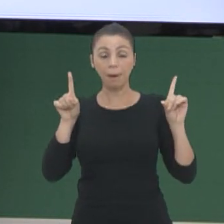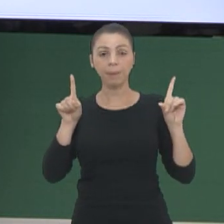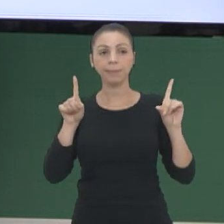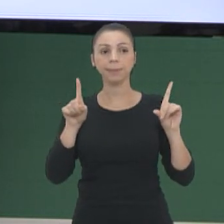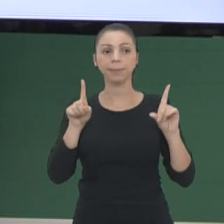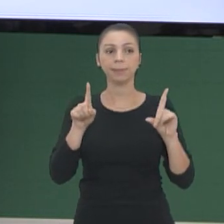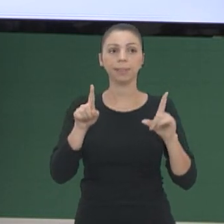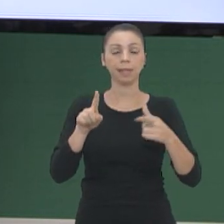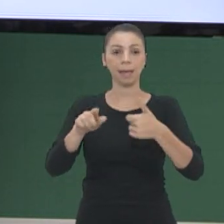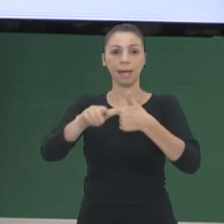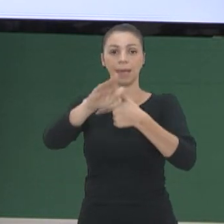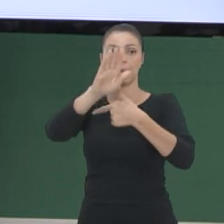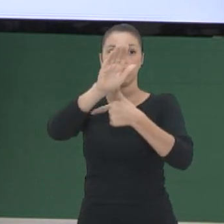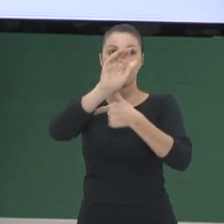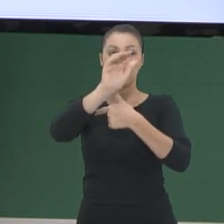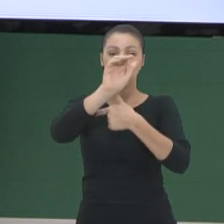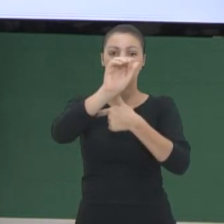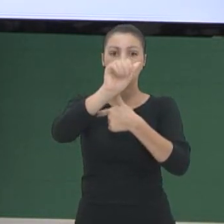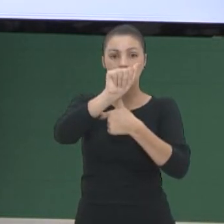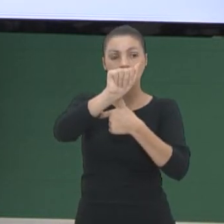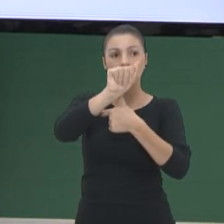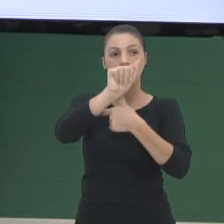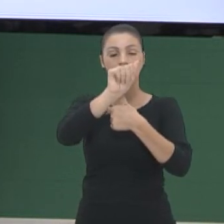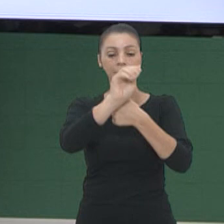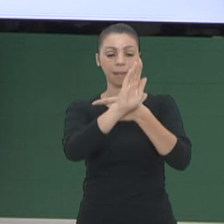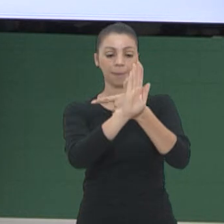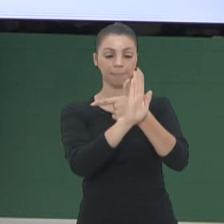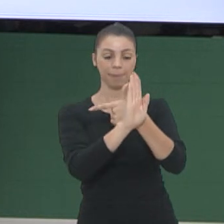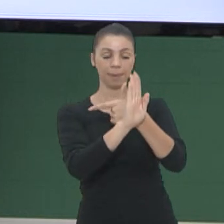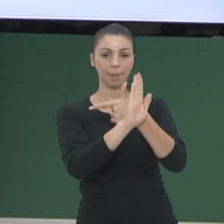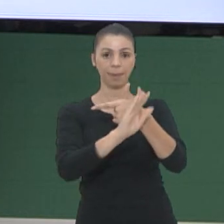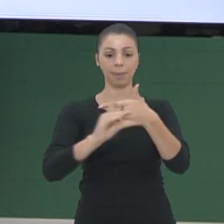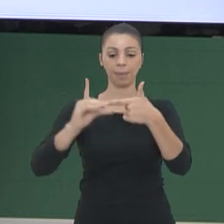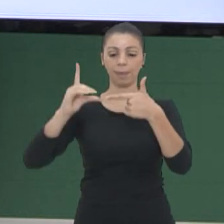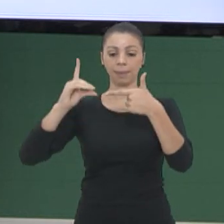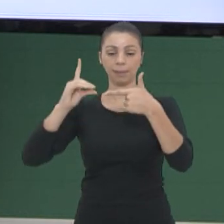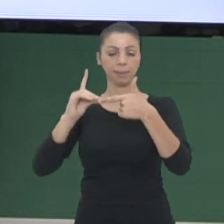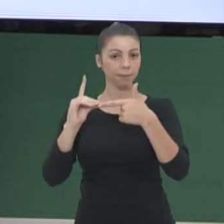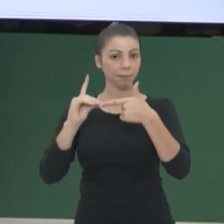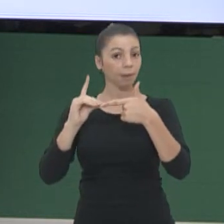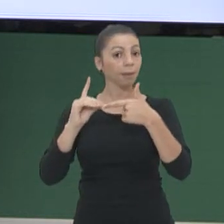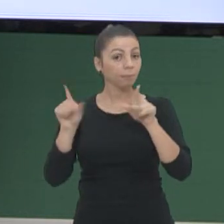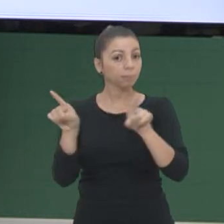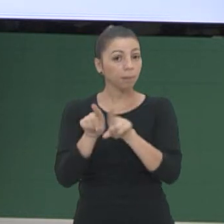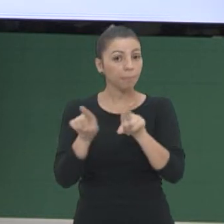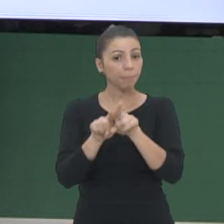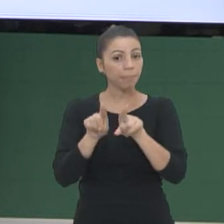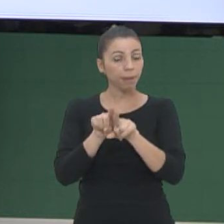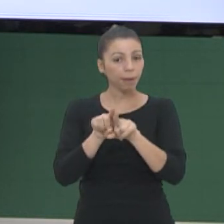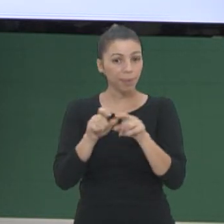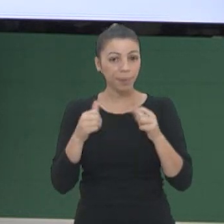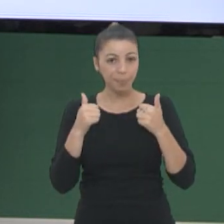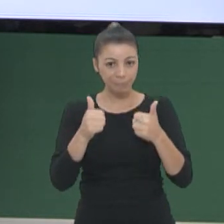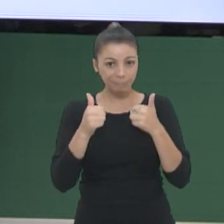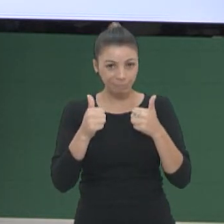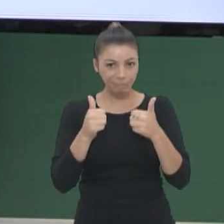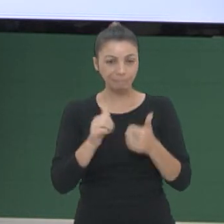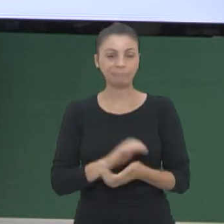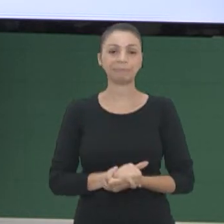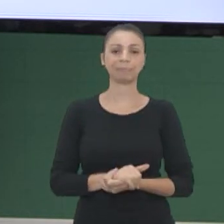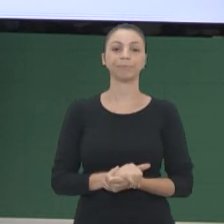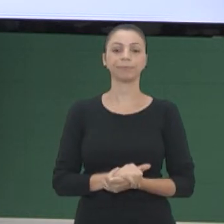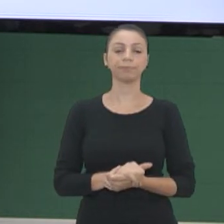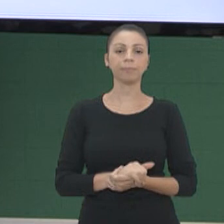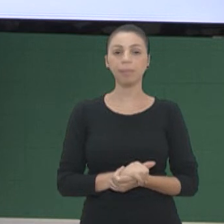triângulo ABD, sim, ele também seria um triângulo retângulo. Joia? Então não